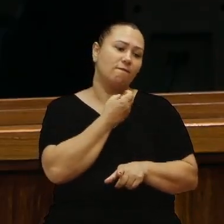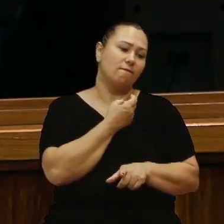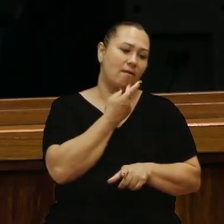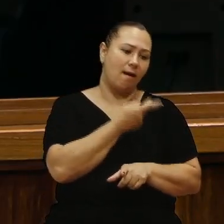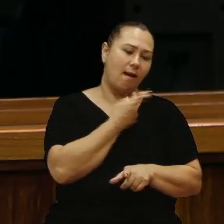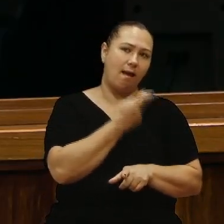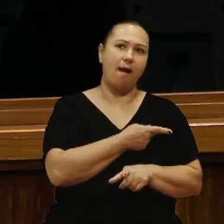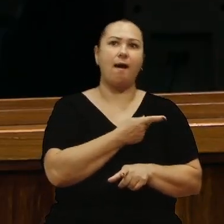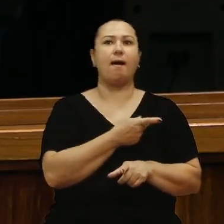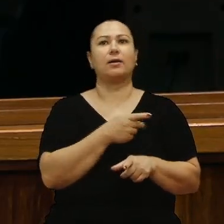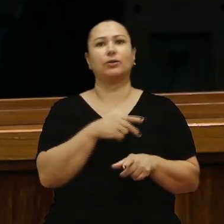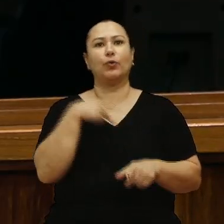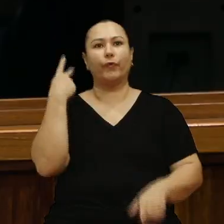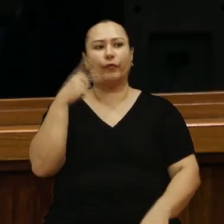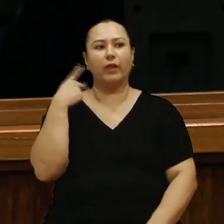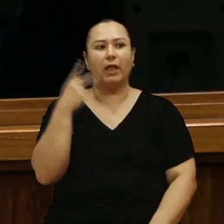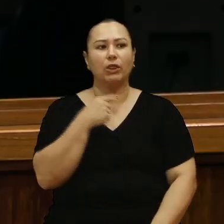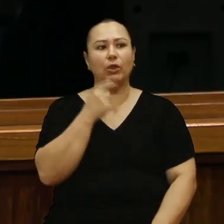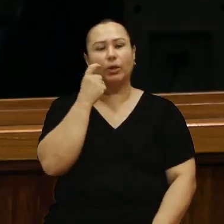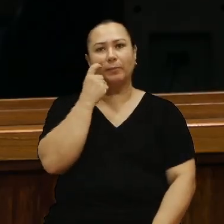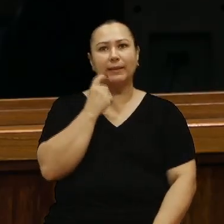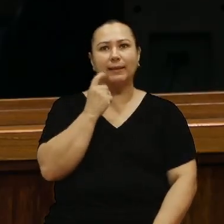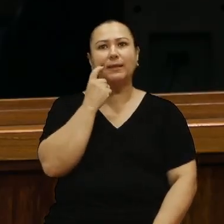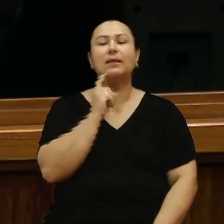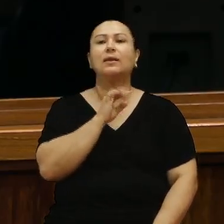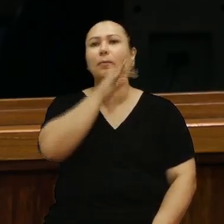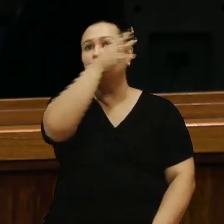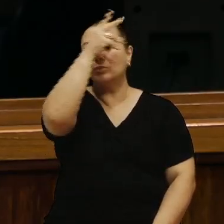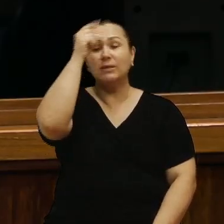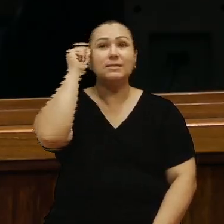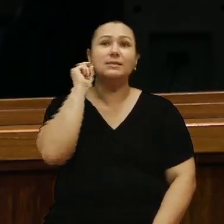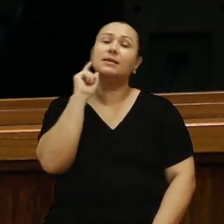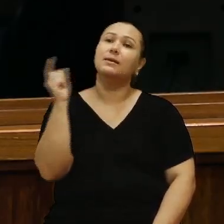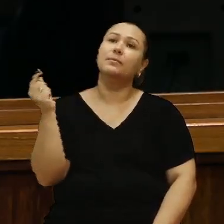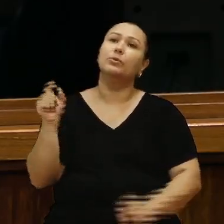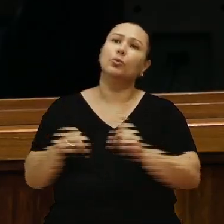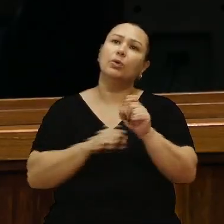vereador Petrini, que o município viesse